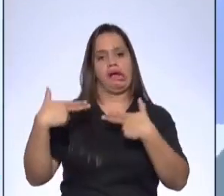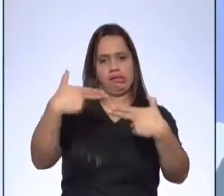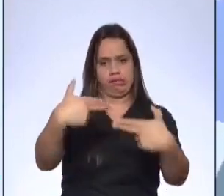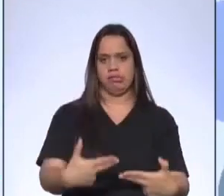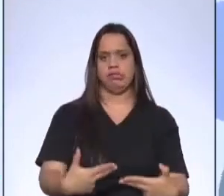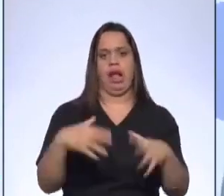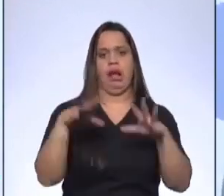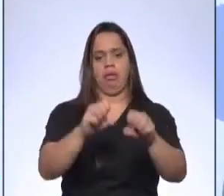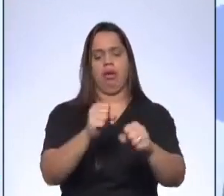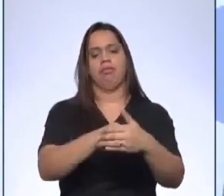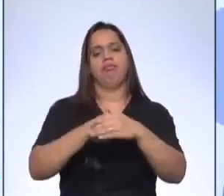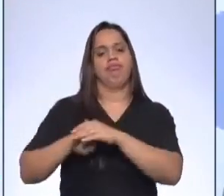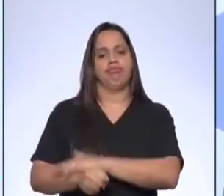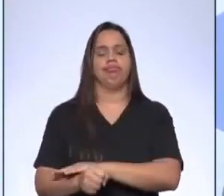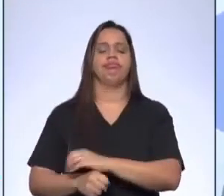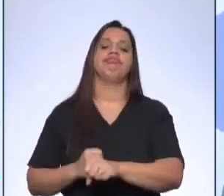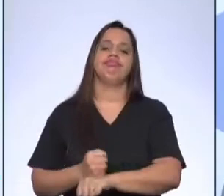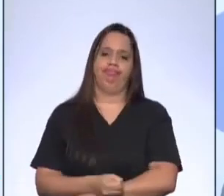guerra.